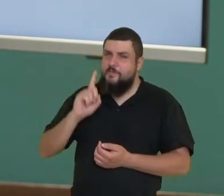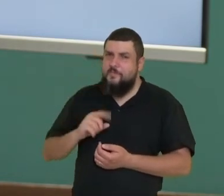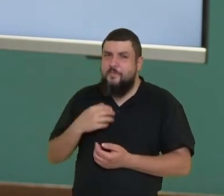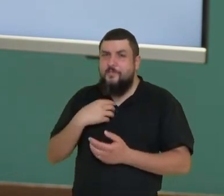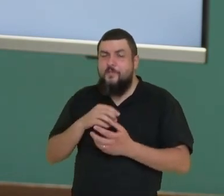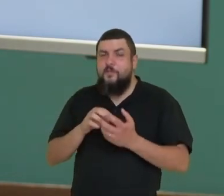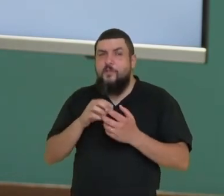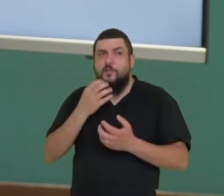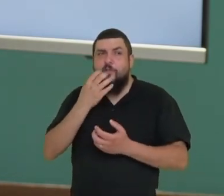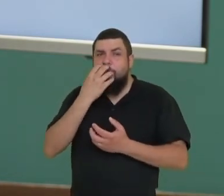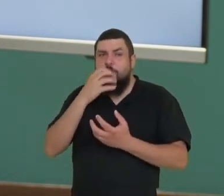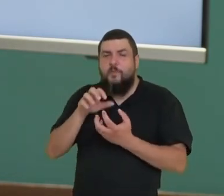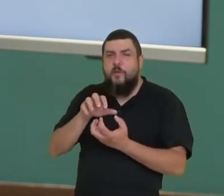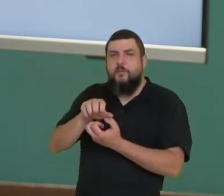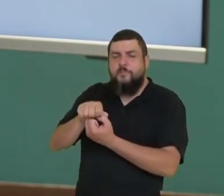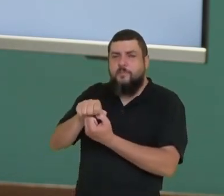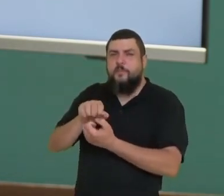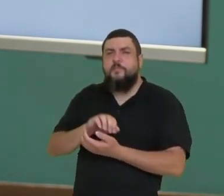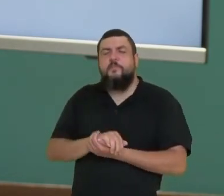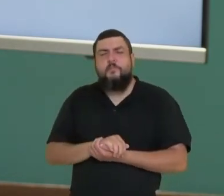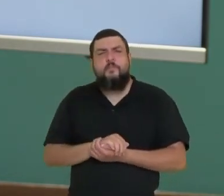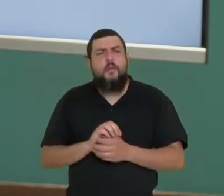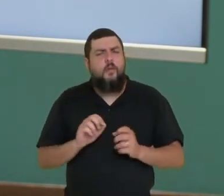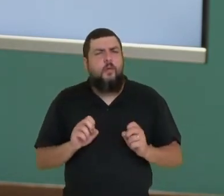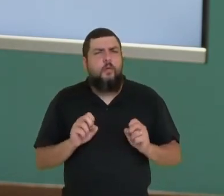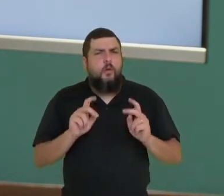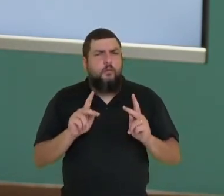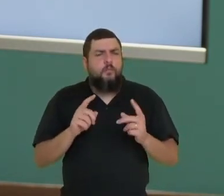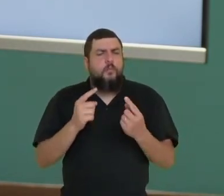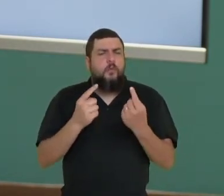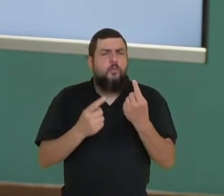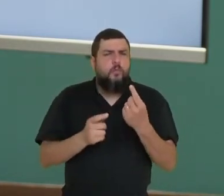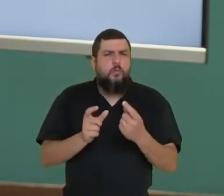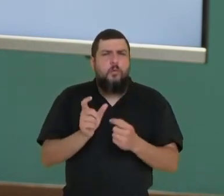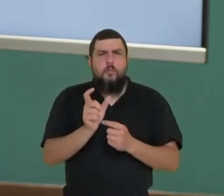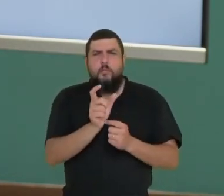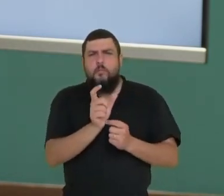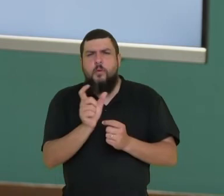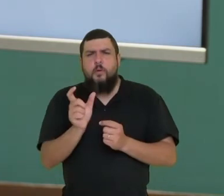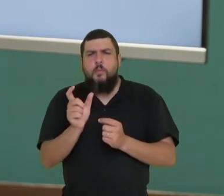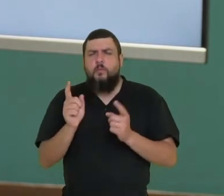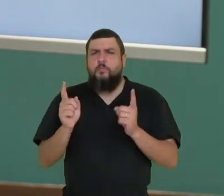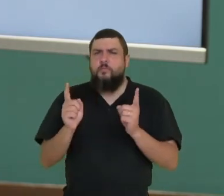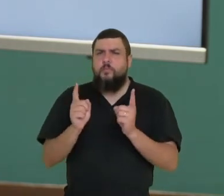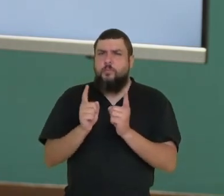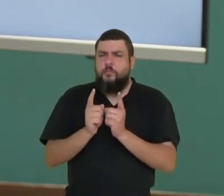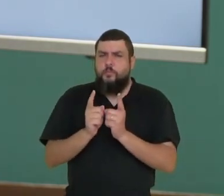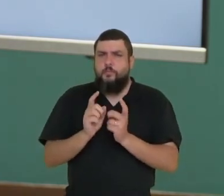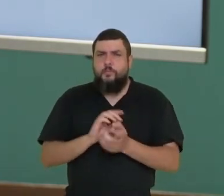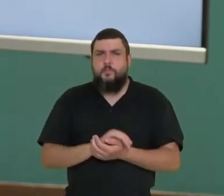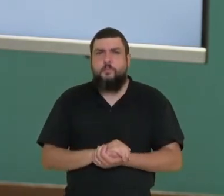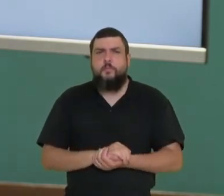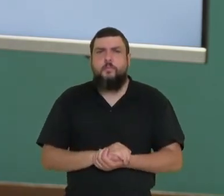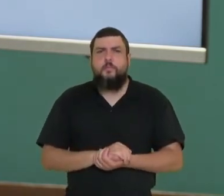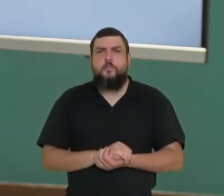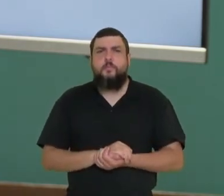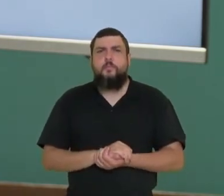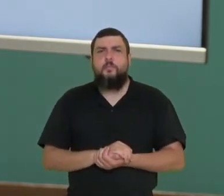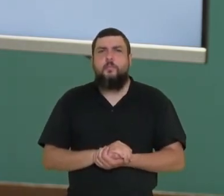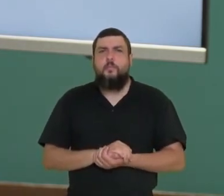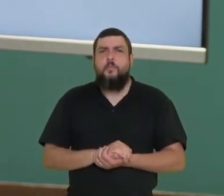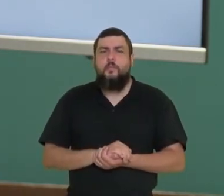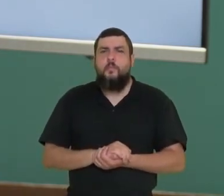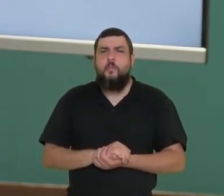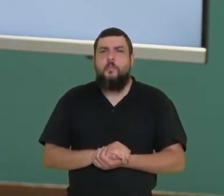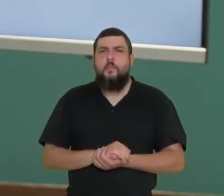Identifica, então, aqui quais são os diminutivos e de onde provém esses termos, essas palavras. Temos aqui